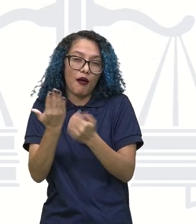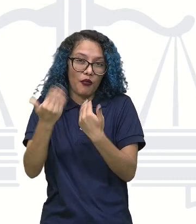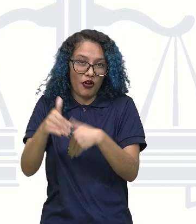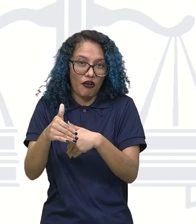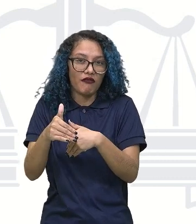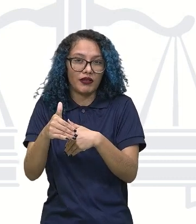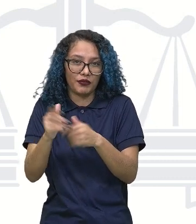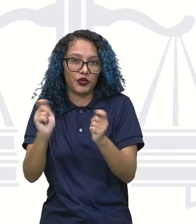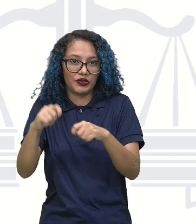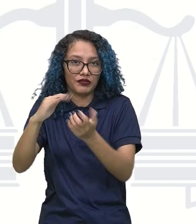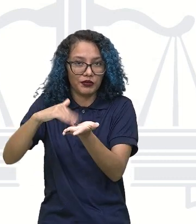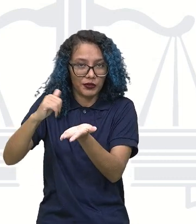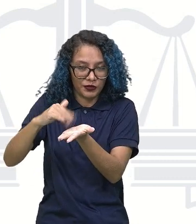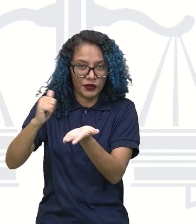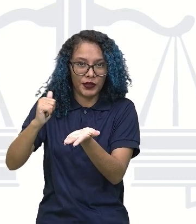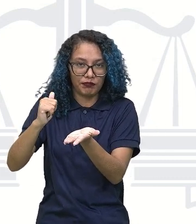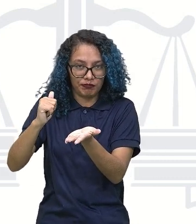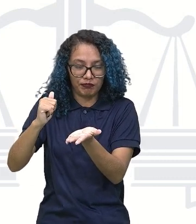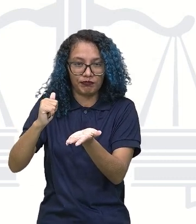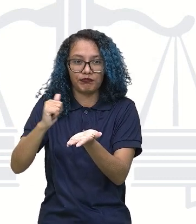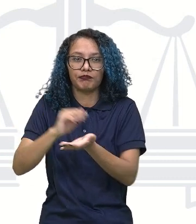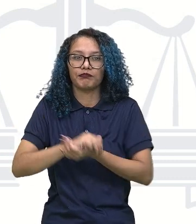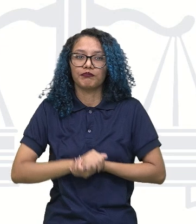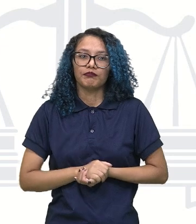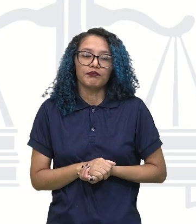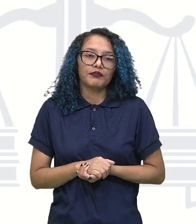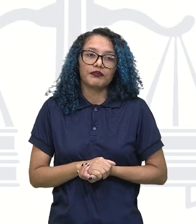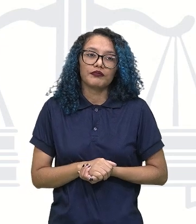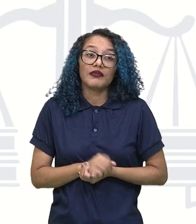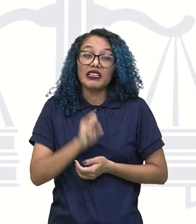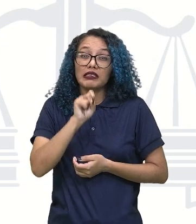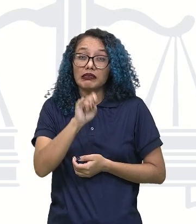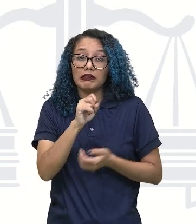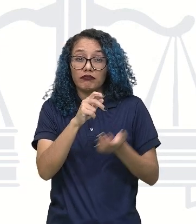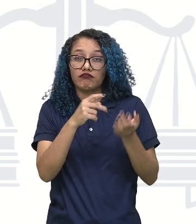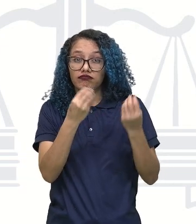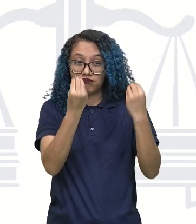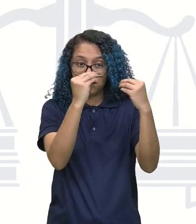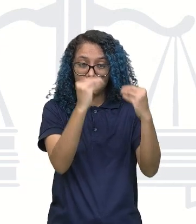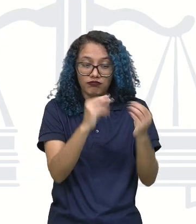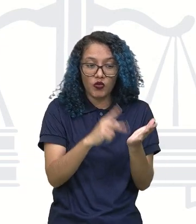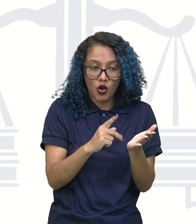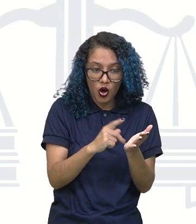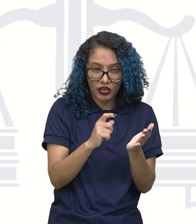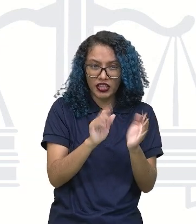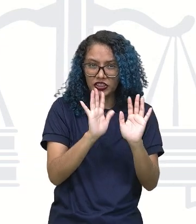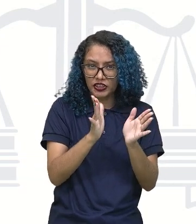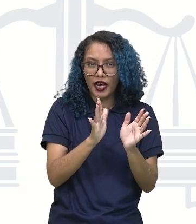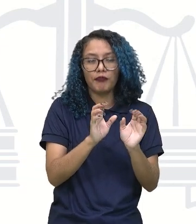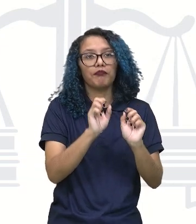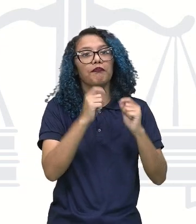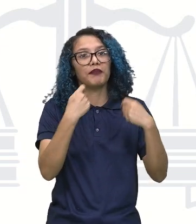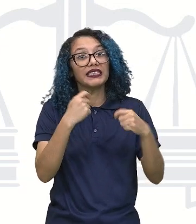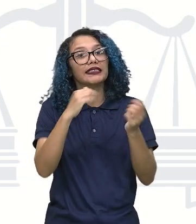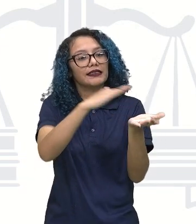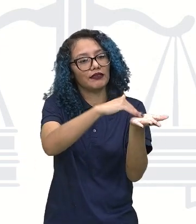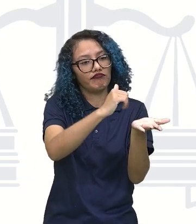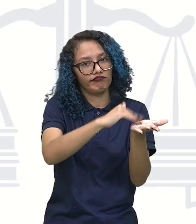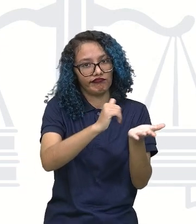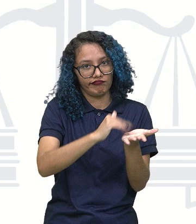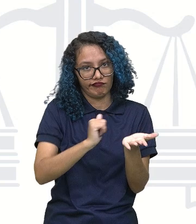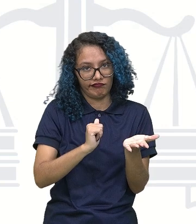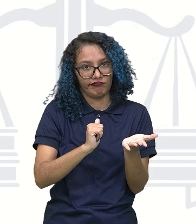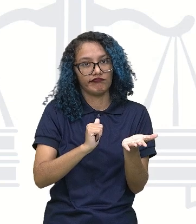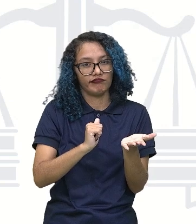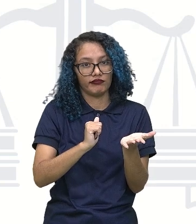né? Para excluir a avaliação, se você já lançou a nota, apague primeiro a nota e depois vai ser apagado,